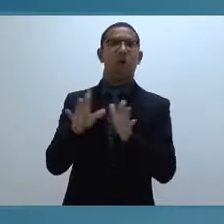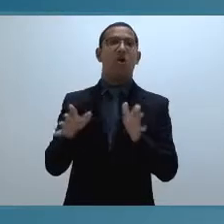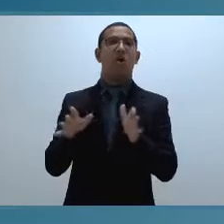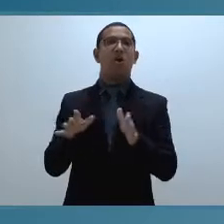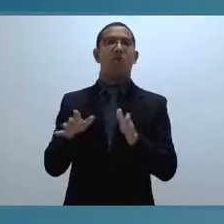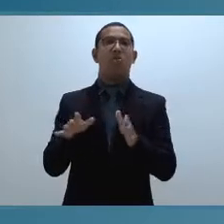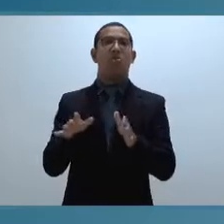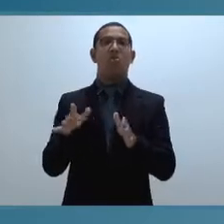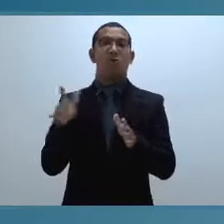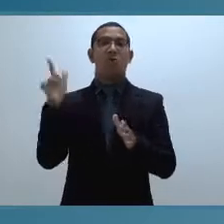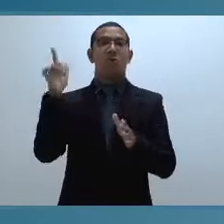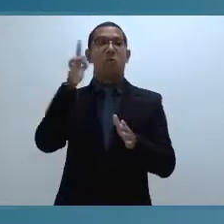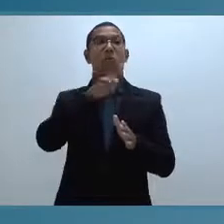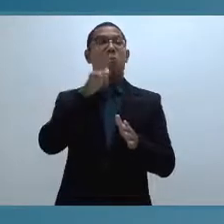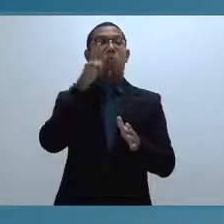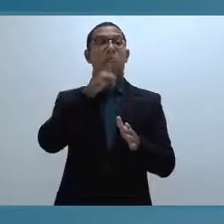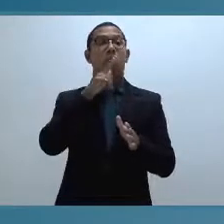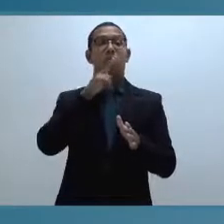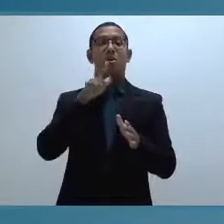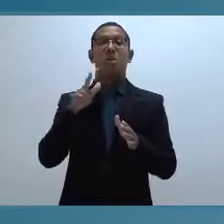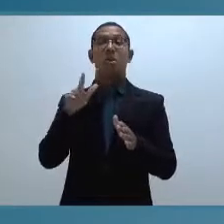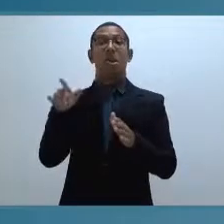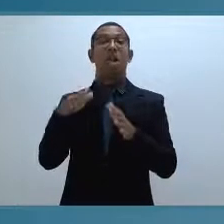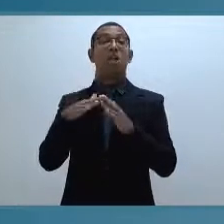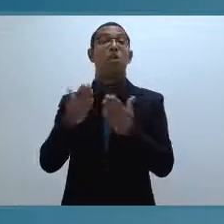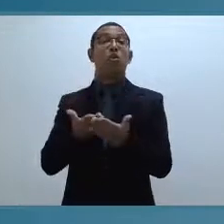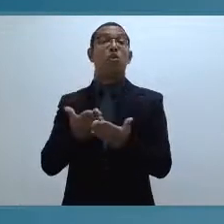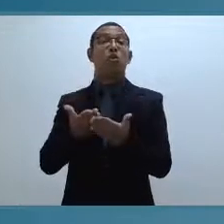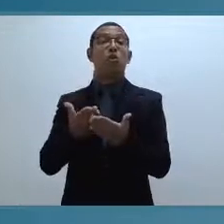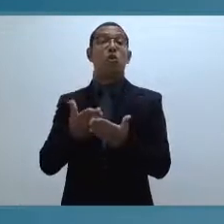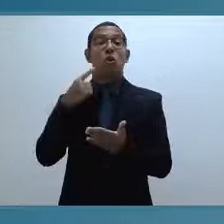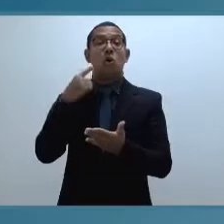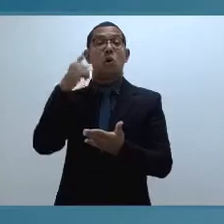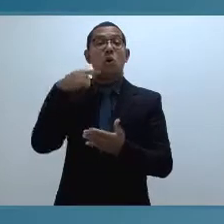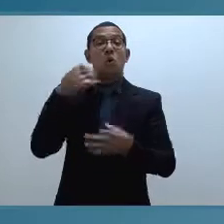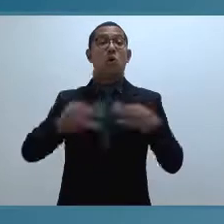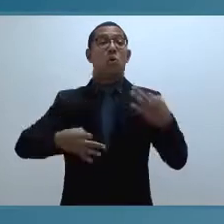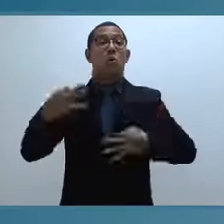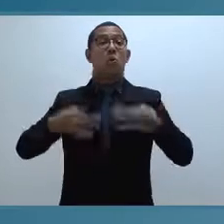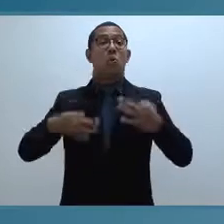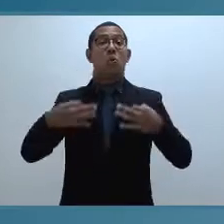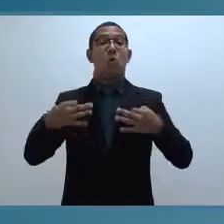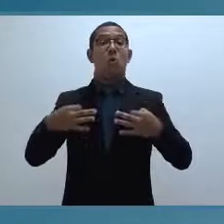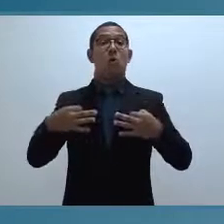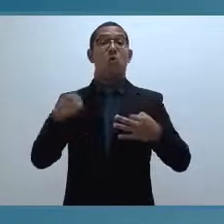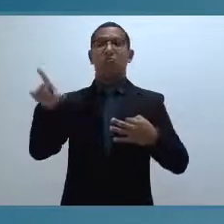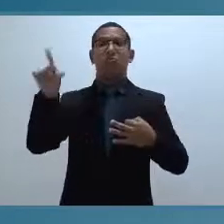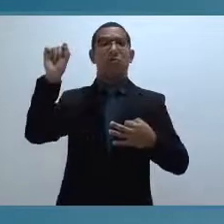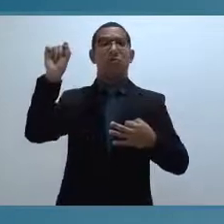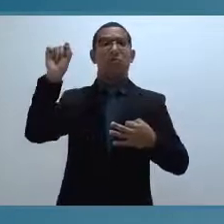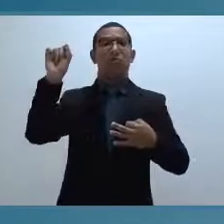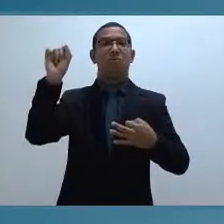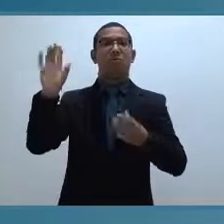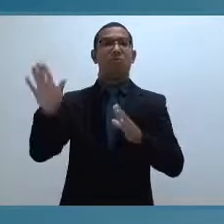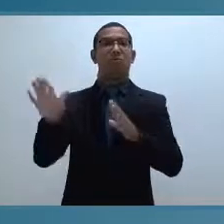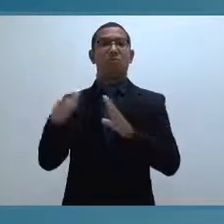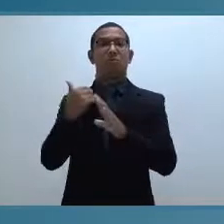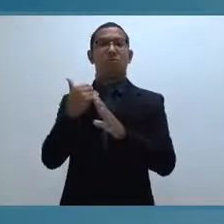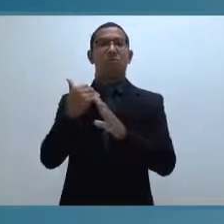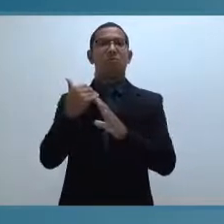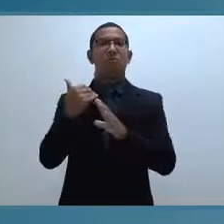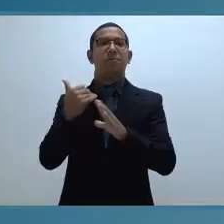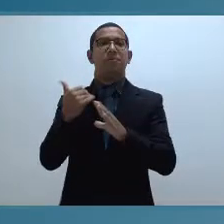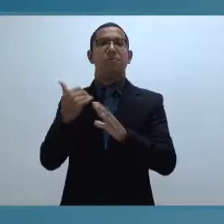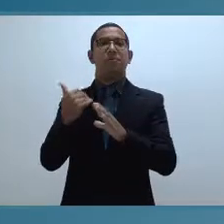legais vigentes, a Escola da Magistratura manifestou-se pela pertinência da solicitação interna, uma vez que seu